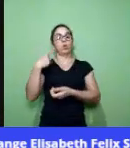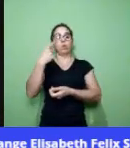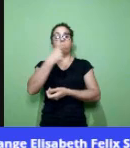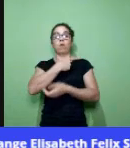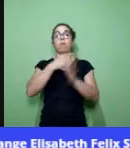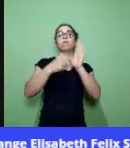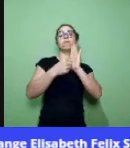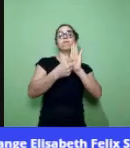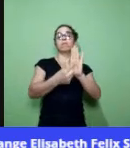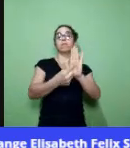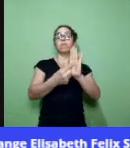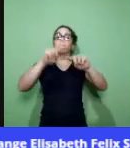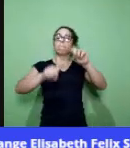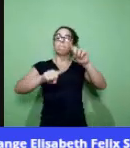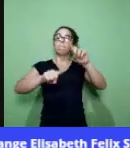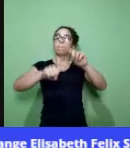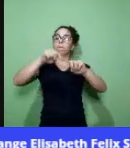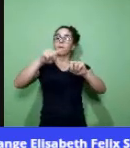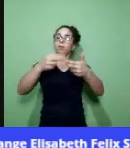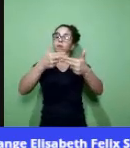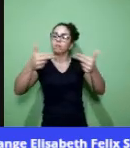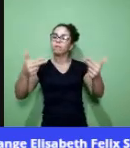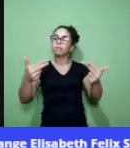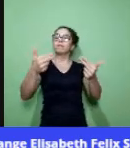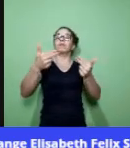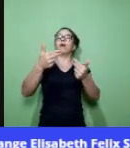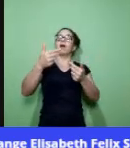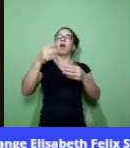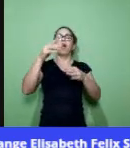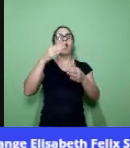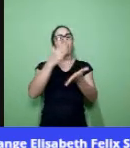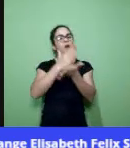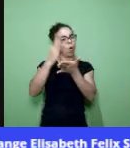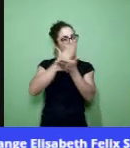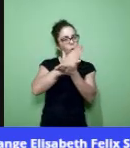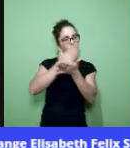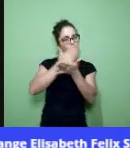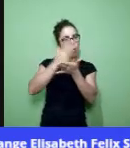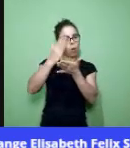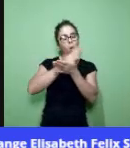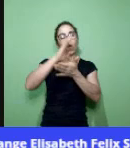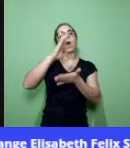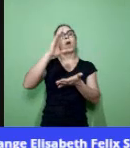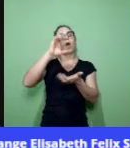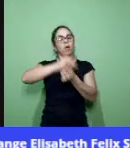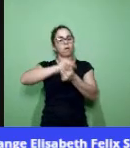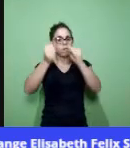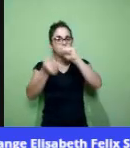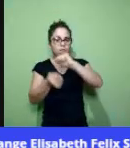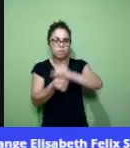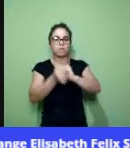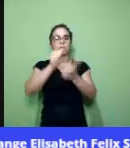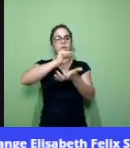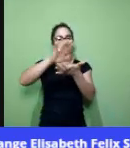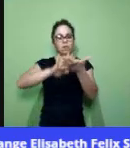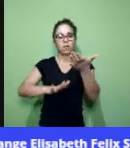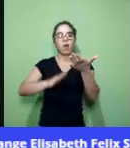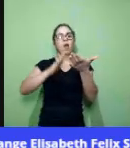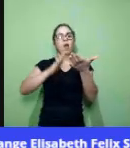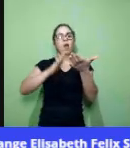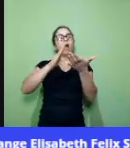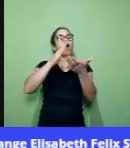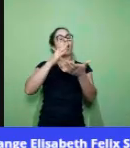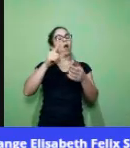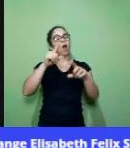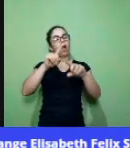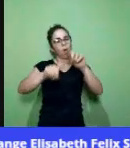os materiais, algumas adaptações de atividades e alguns materiais de recursos de tecnologia assistiva. Então, nós